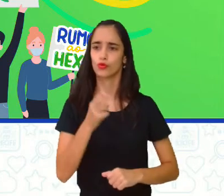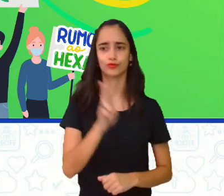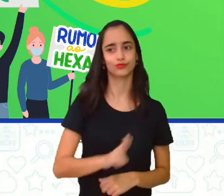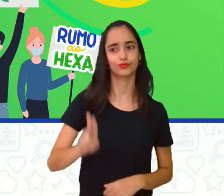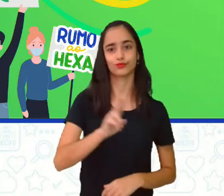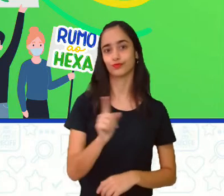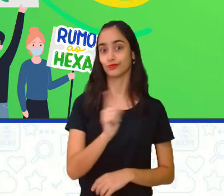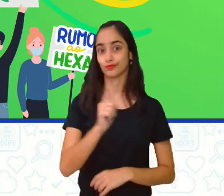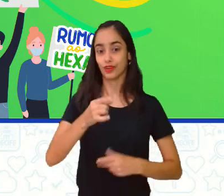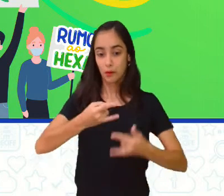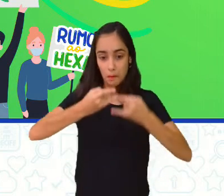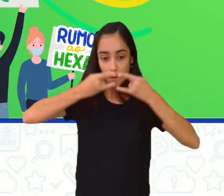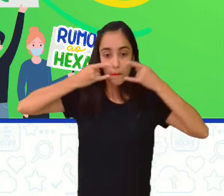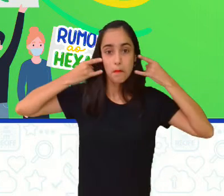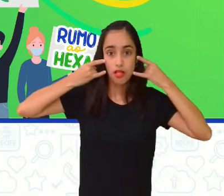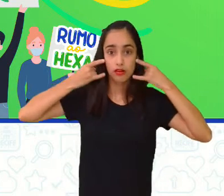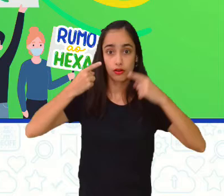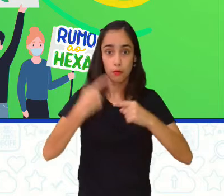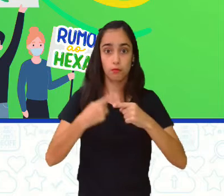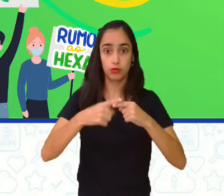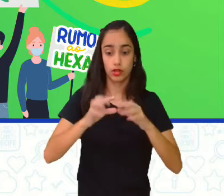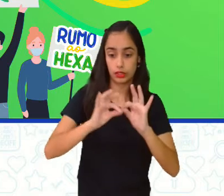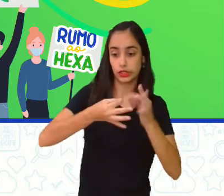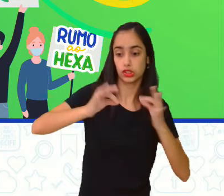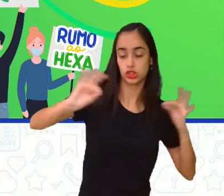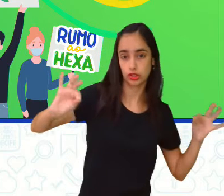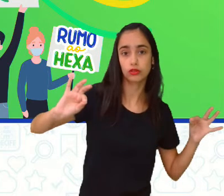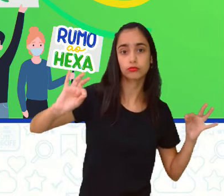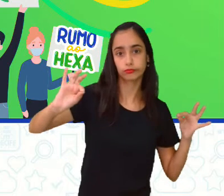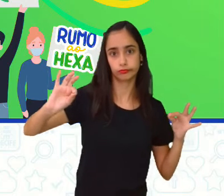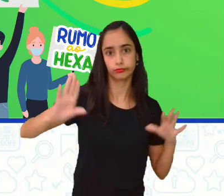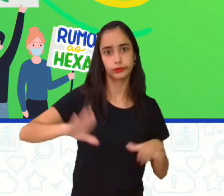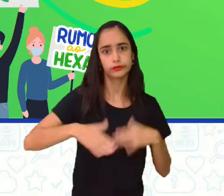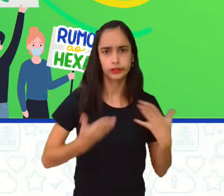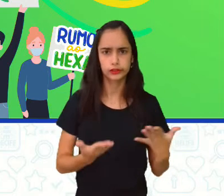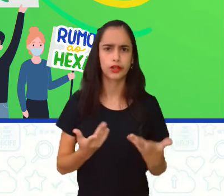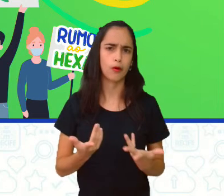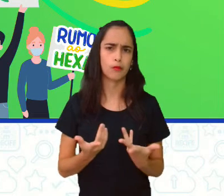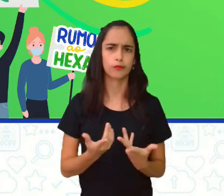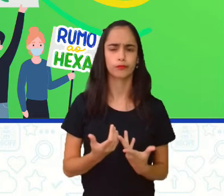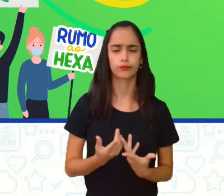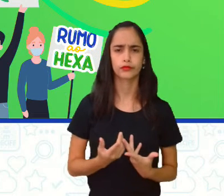por conta da distância de uma para outra. Então, no caso, tanto